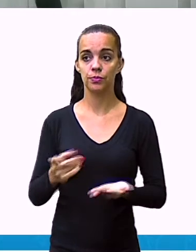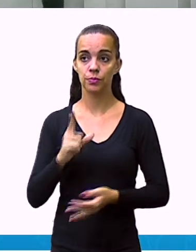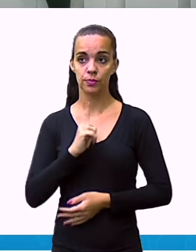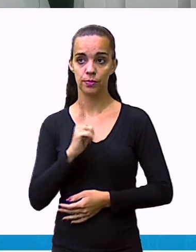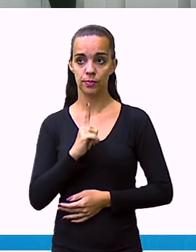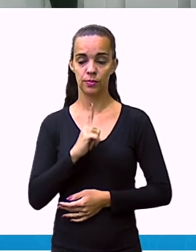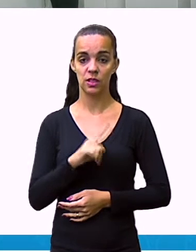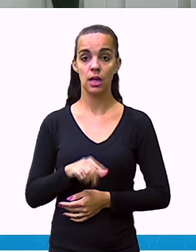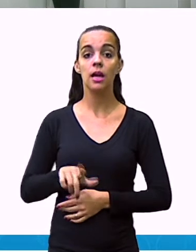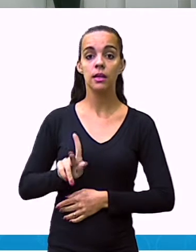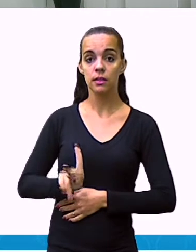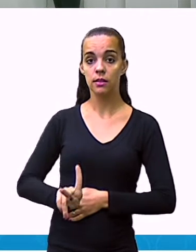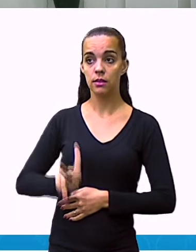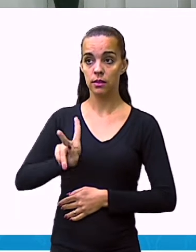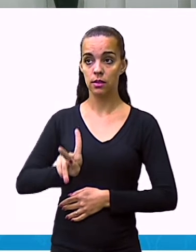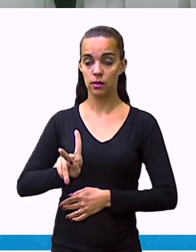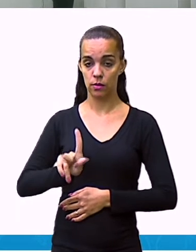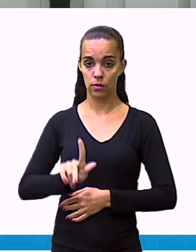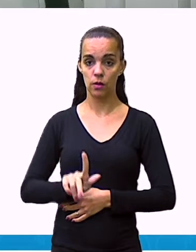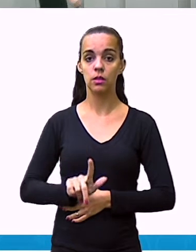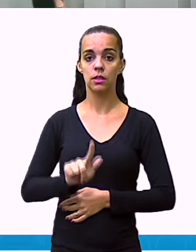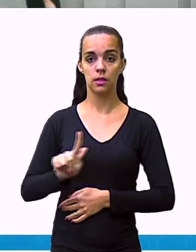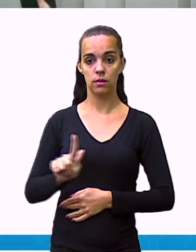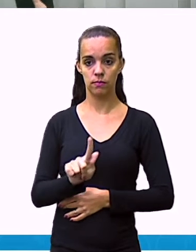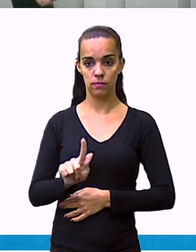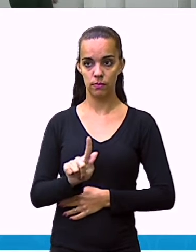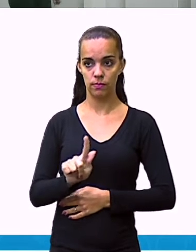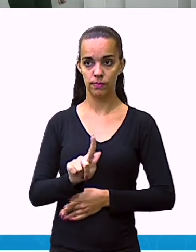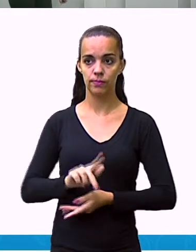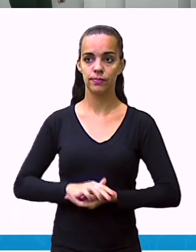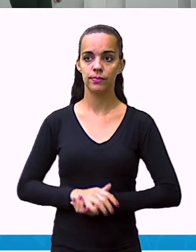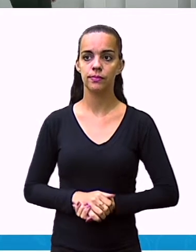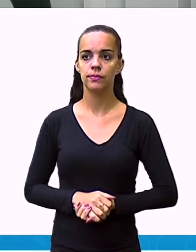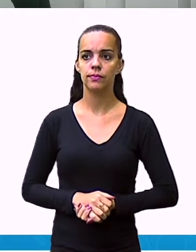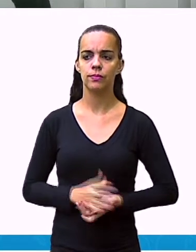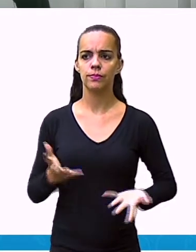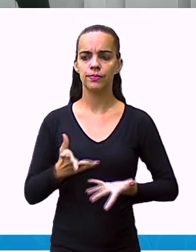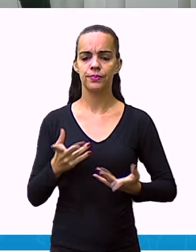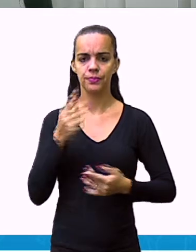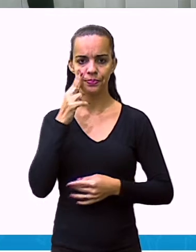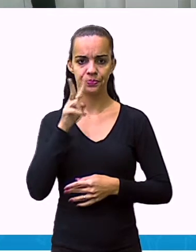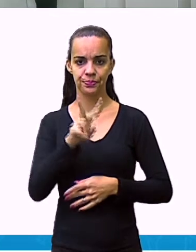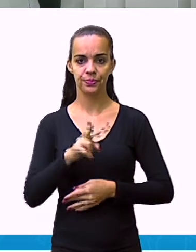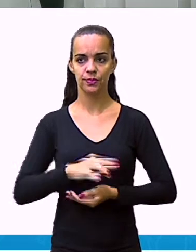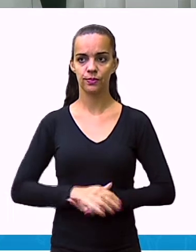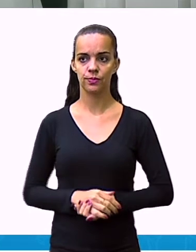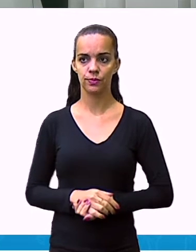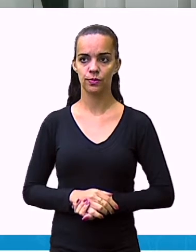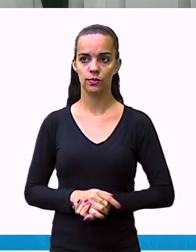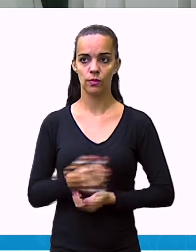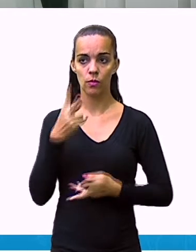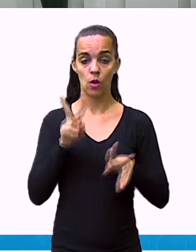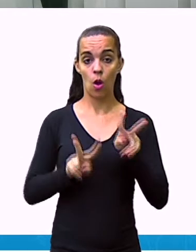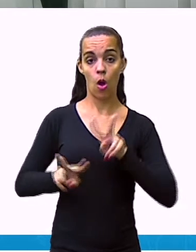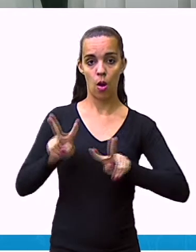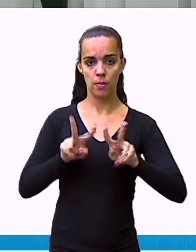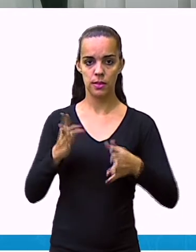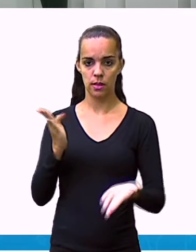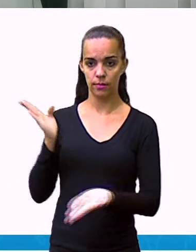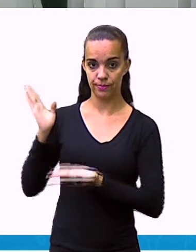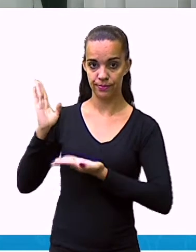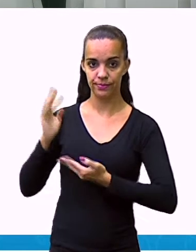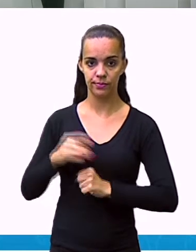aqui o quilograma e grama observe a situação aqui tem duas